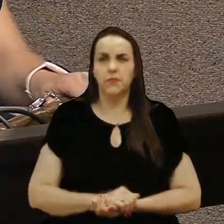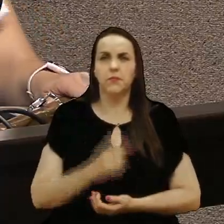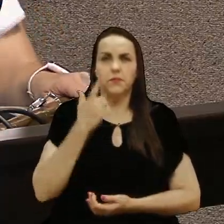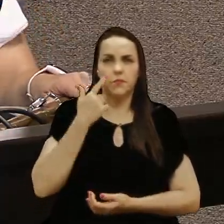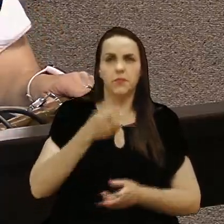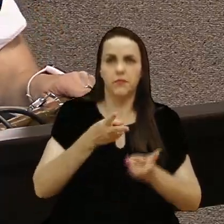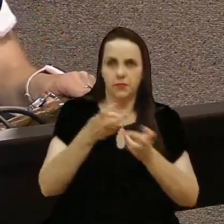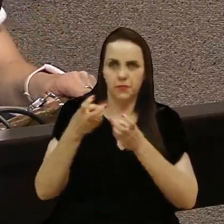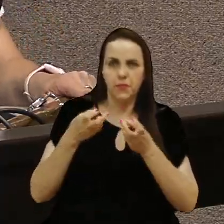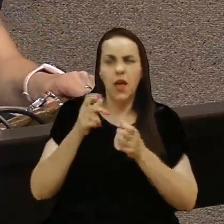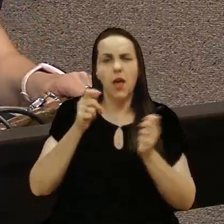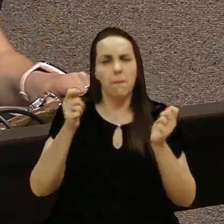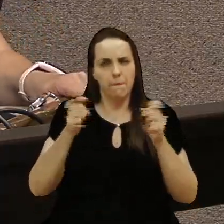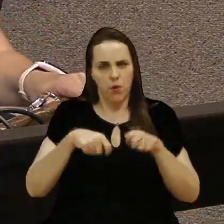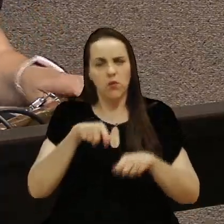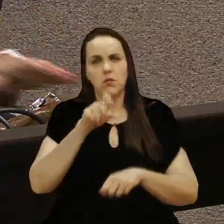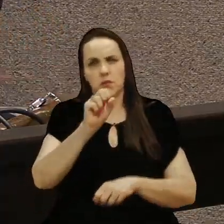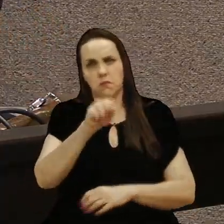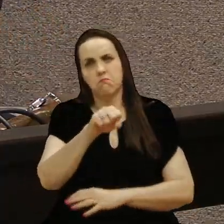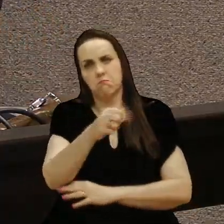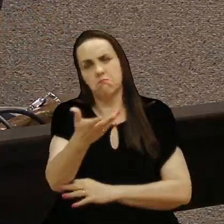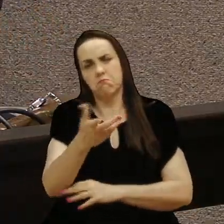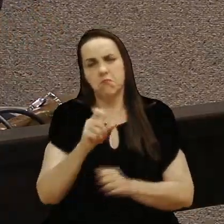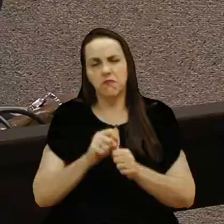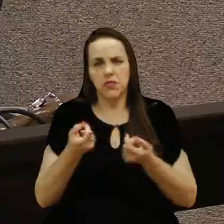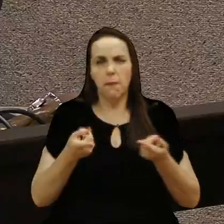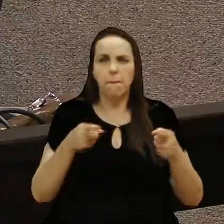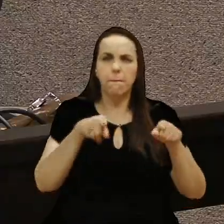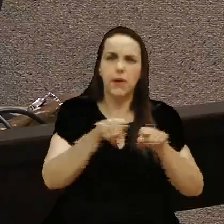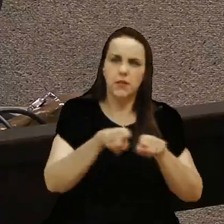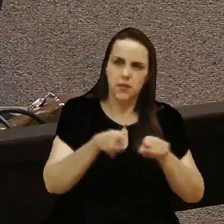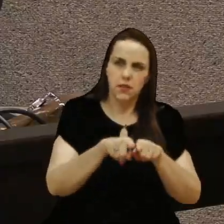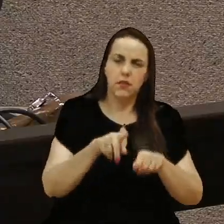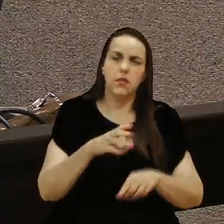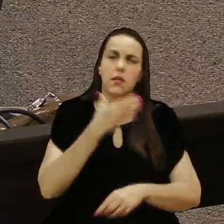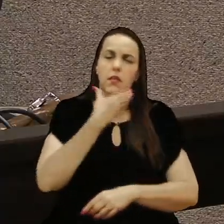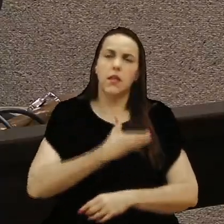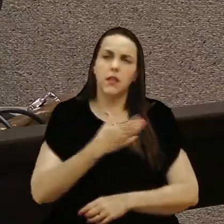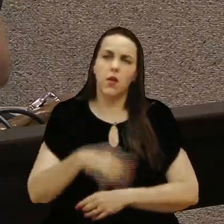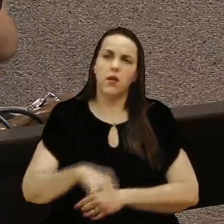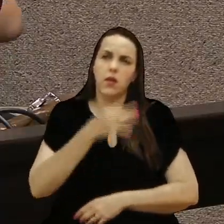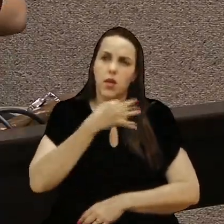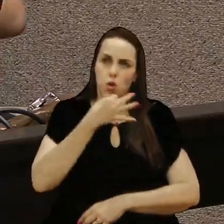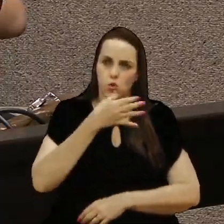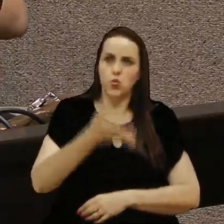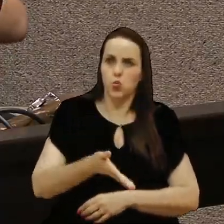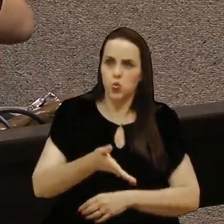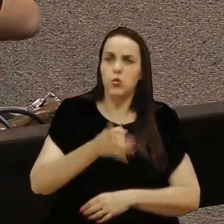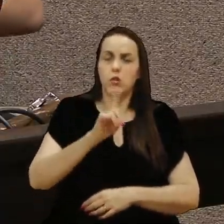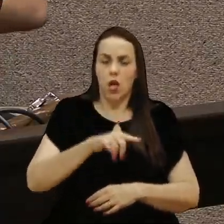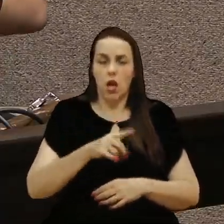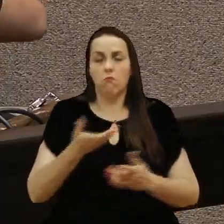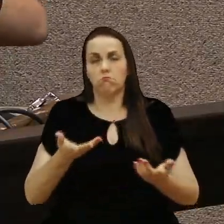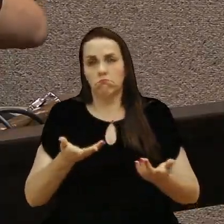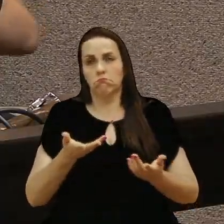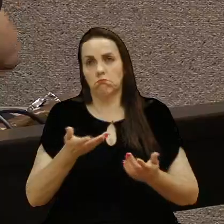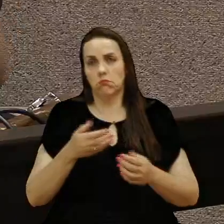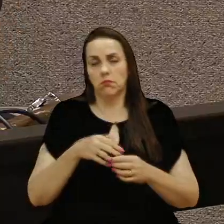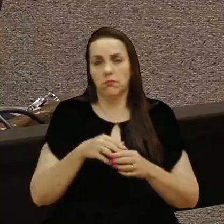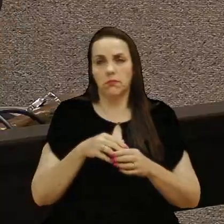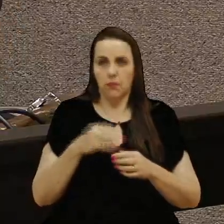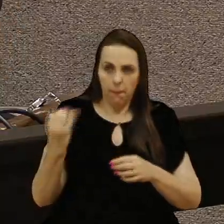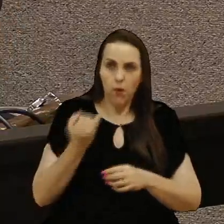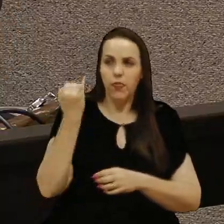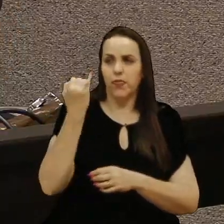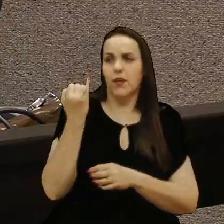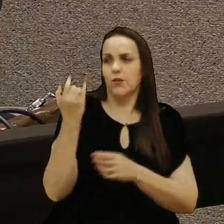verificando que é possível se fazer parcerias para que o nosso Natal aqui em Caxias do Sul seja tão ou maior que